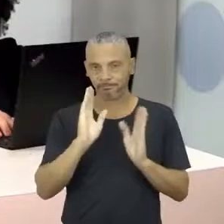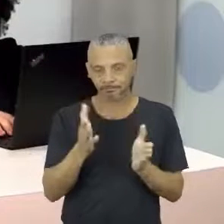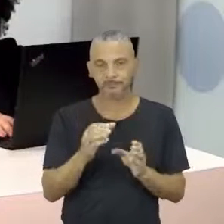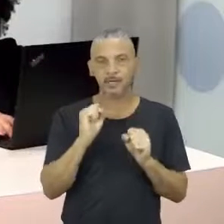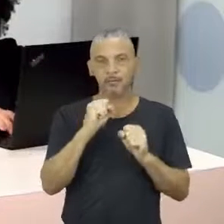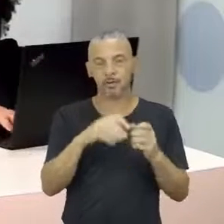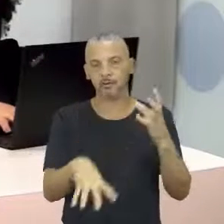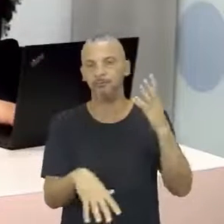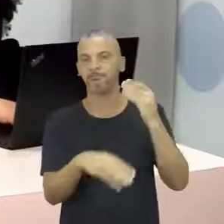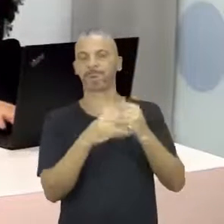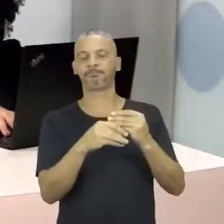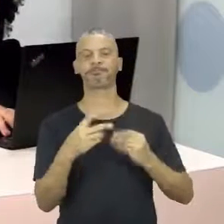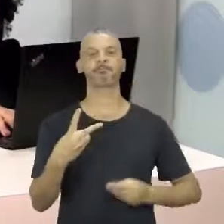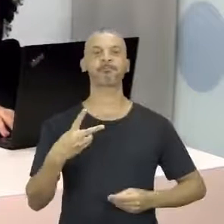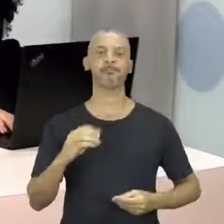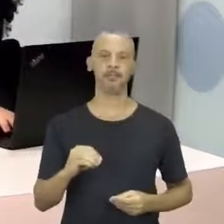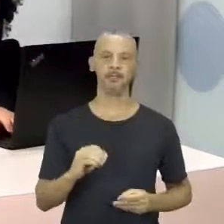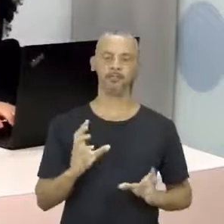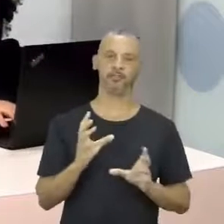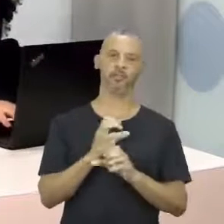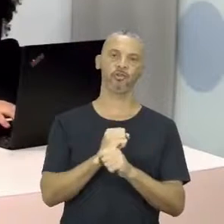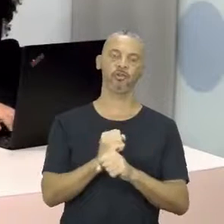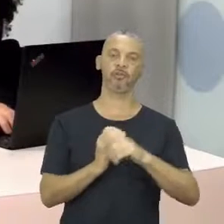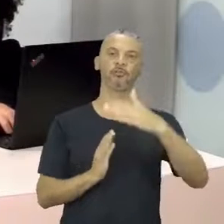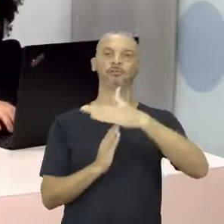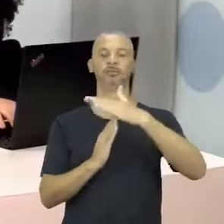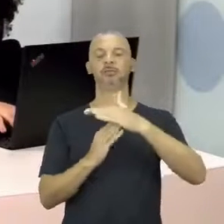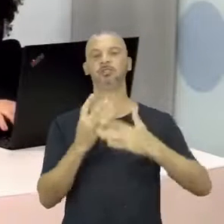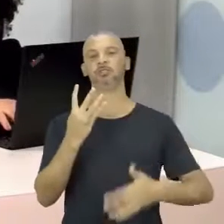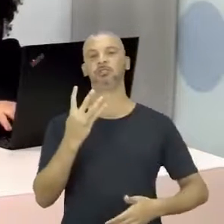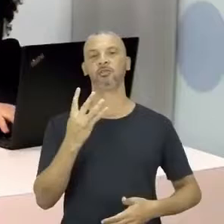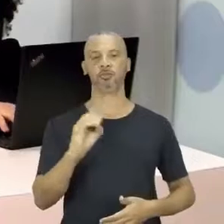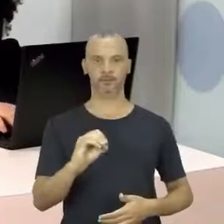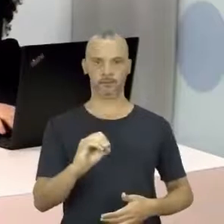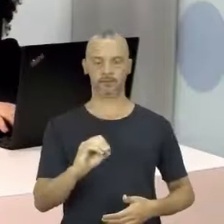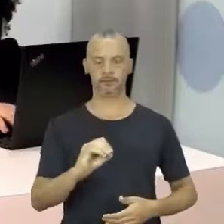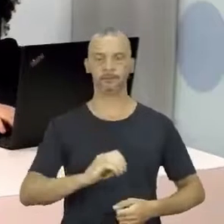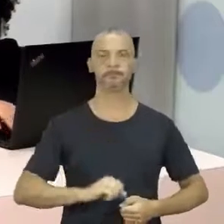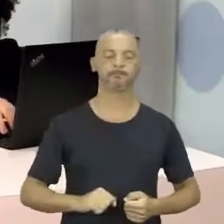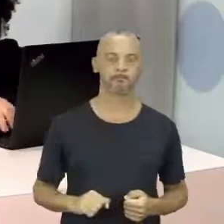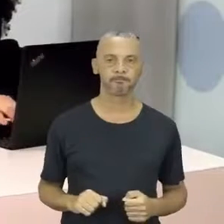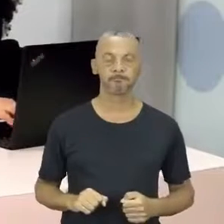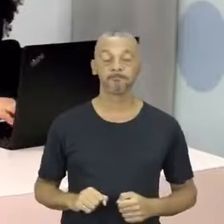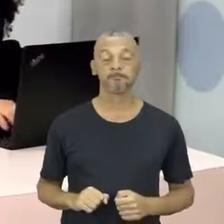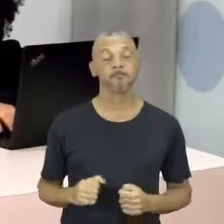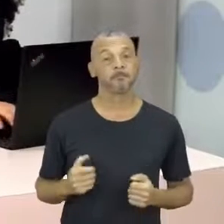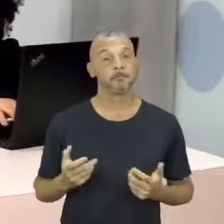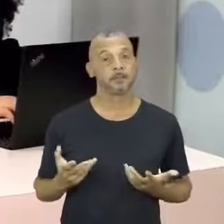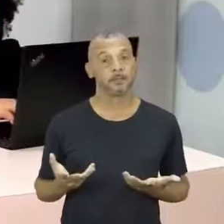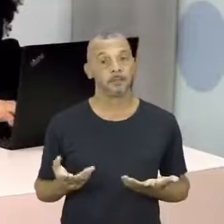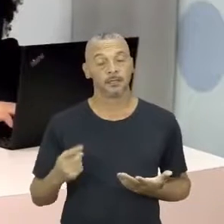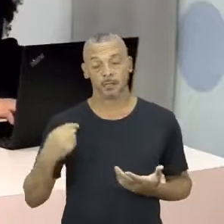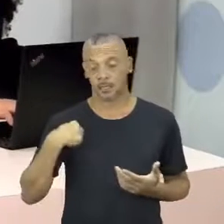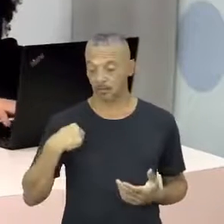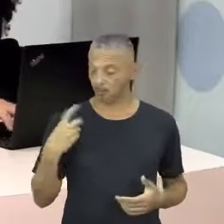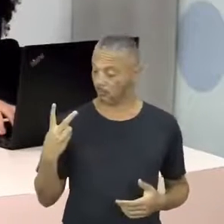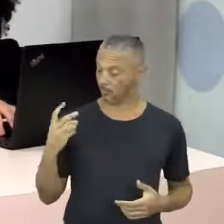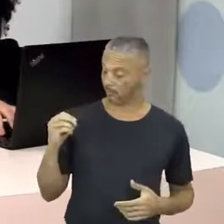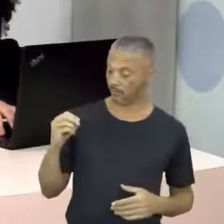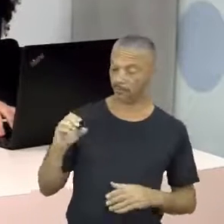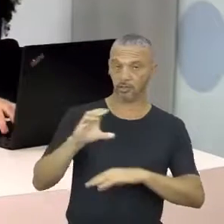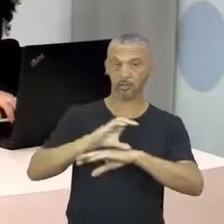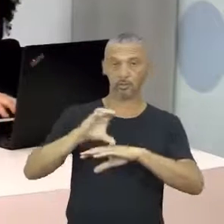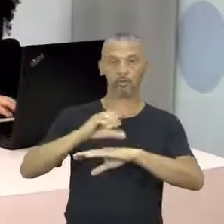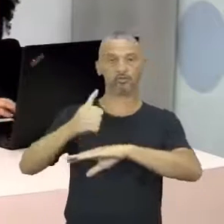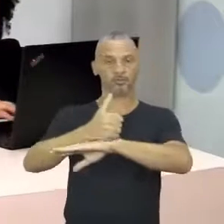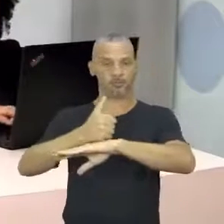mais 20, né? Para completar a carga semanal de 40. Então, eu peguei 20 lá no profissionalizante,